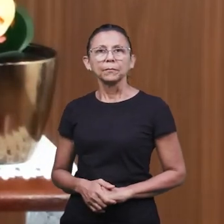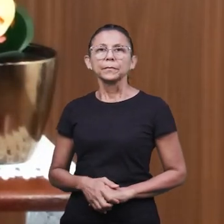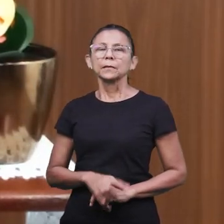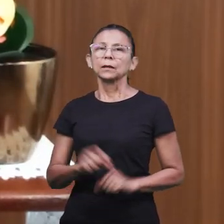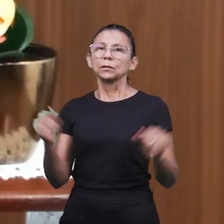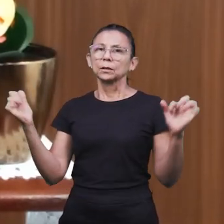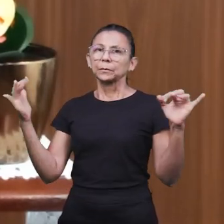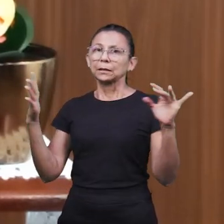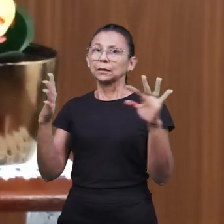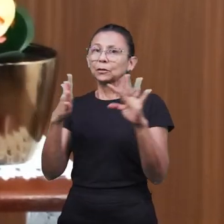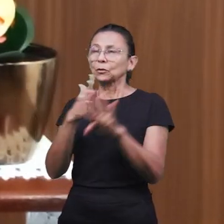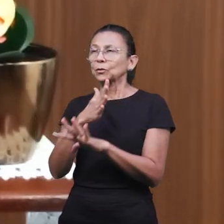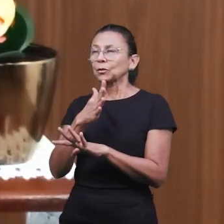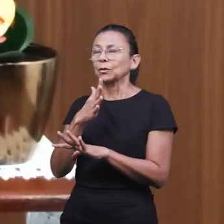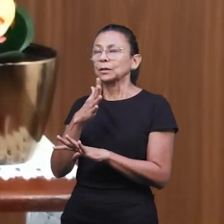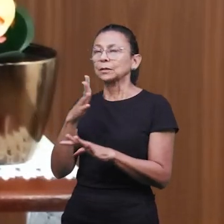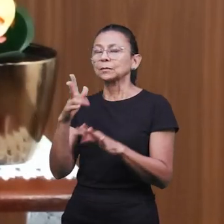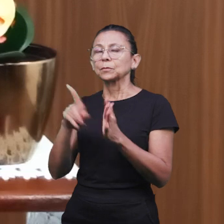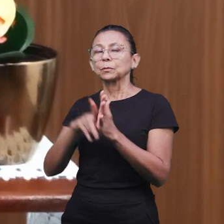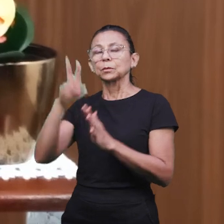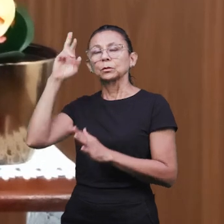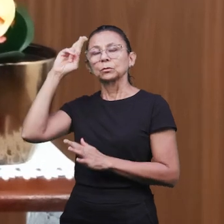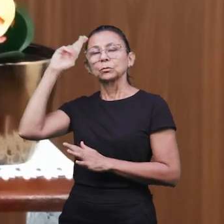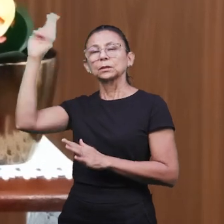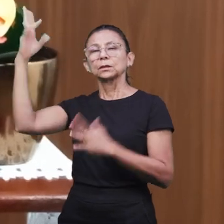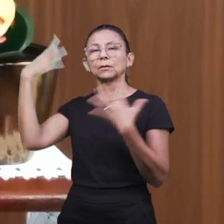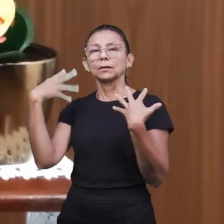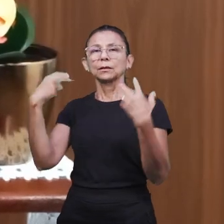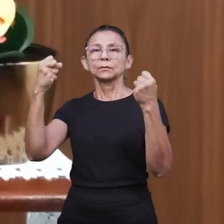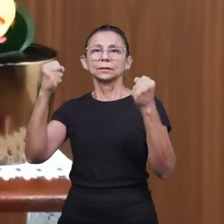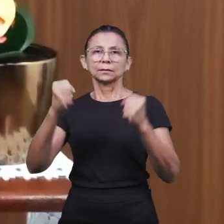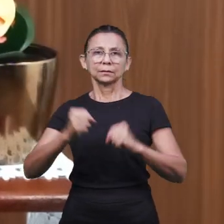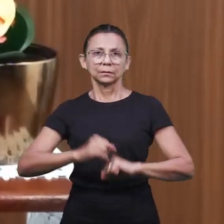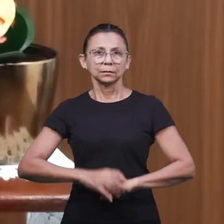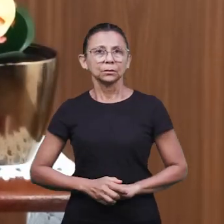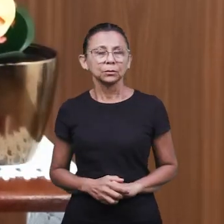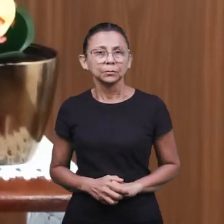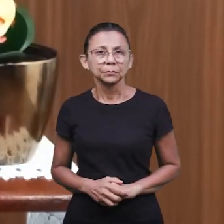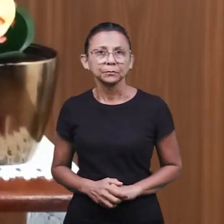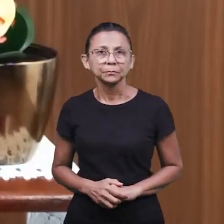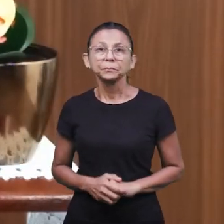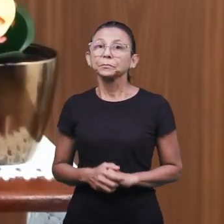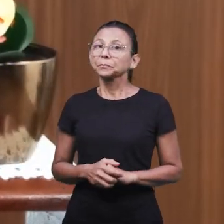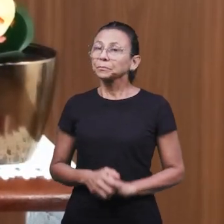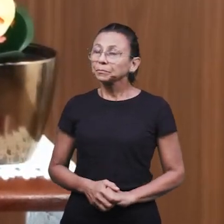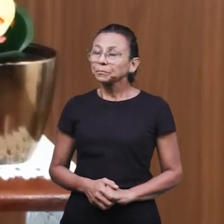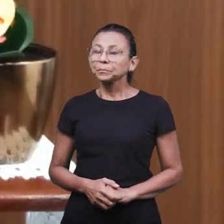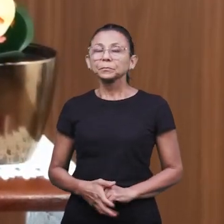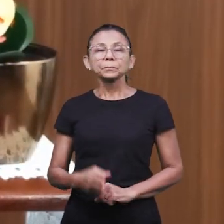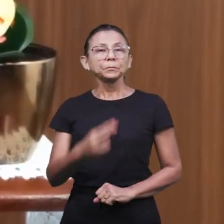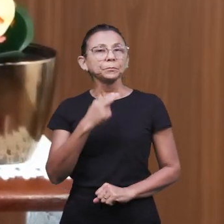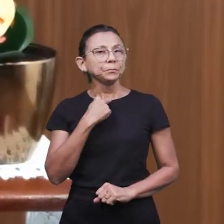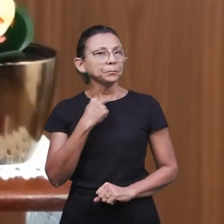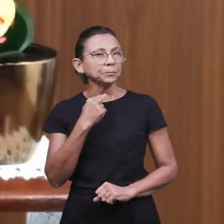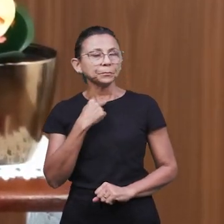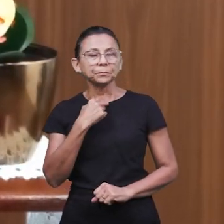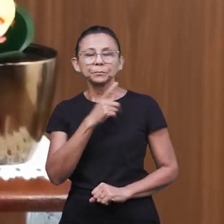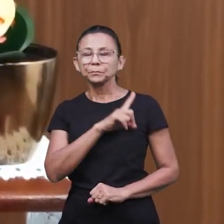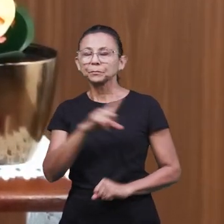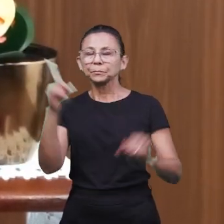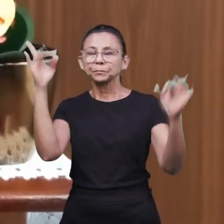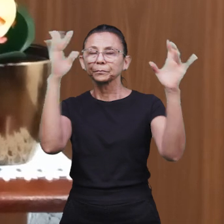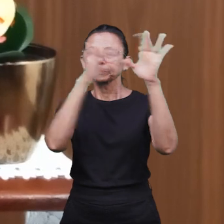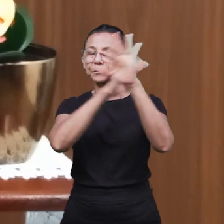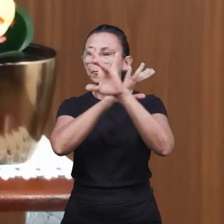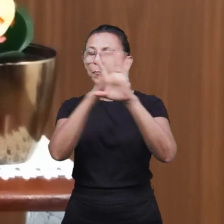pela glória que me há sido revelada. Louvado seja o nome do Senhor. Meus irmãos, não podemos